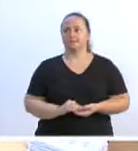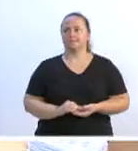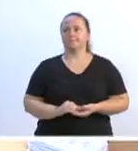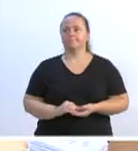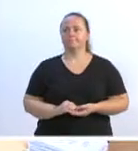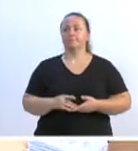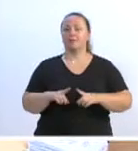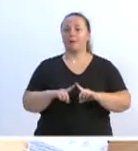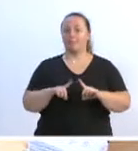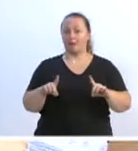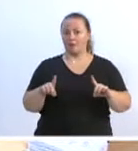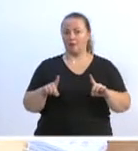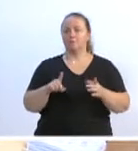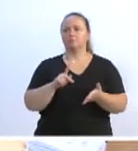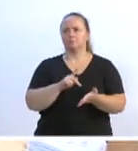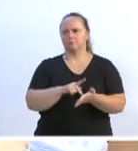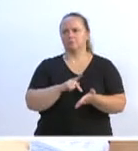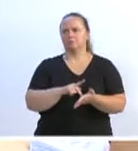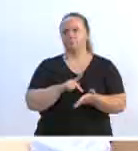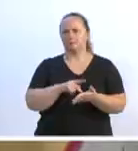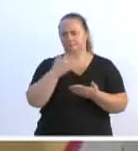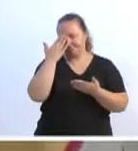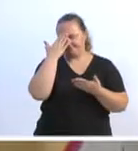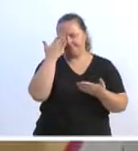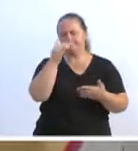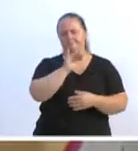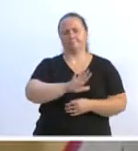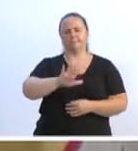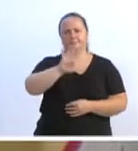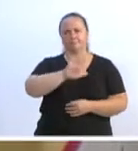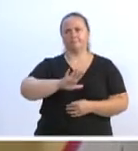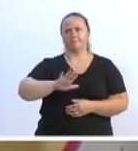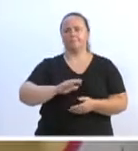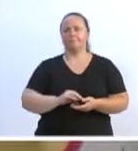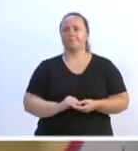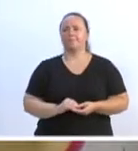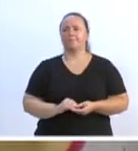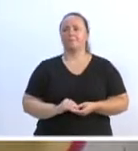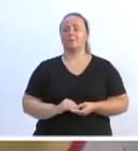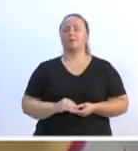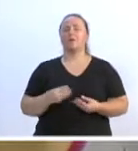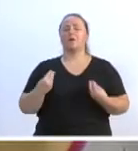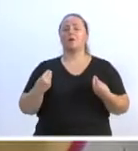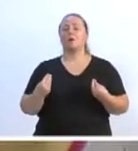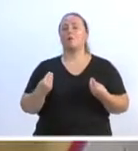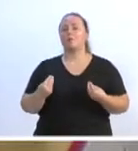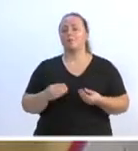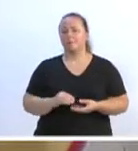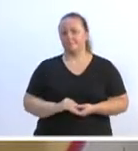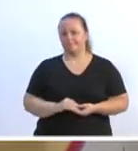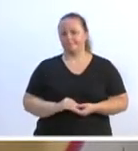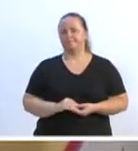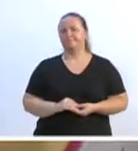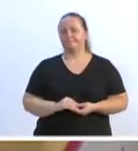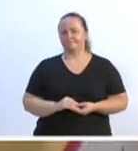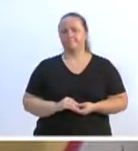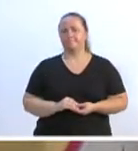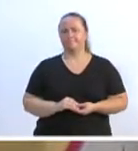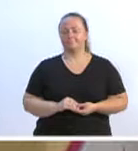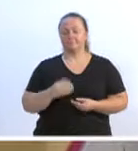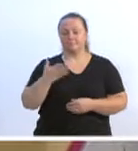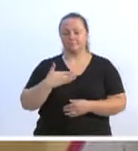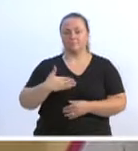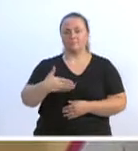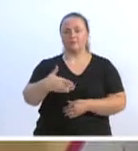imaginar obrigado tv e também pelas imagens eu não quero imaginar que aí então no momento de dificuldade